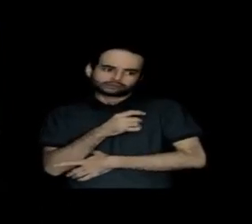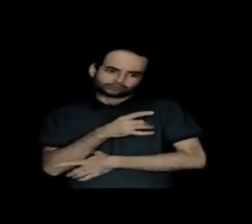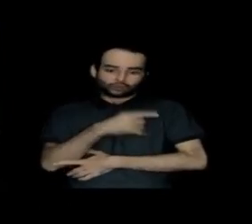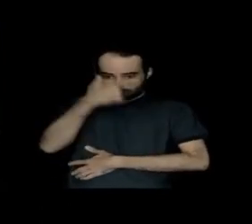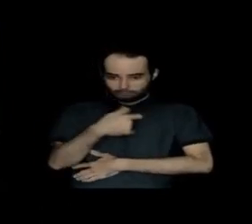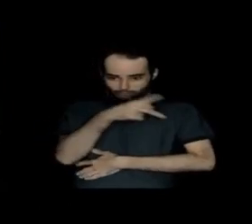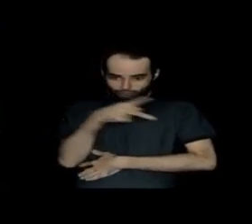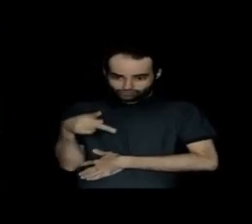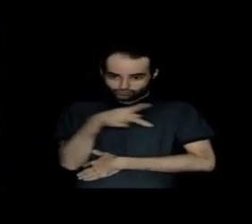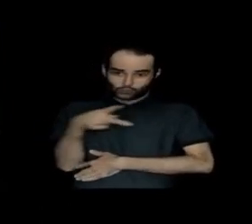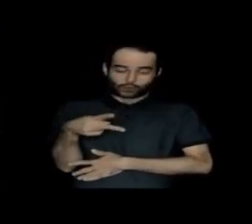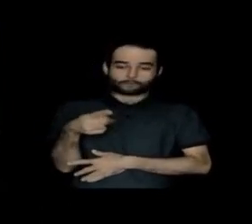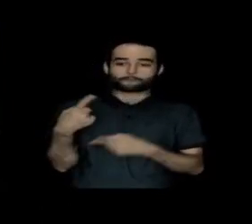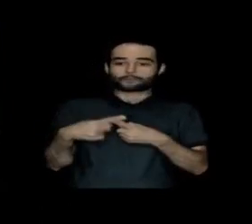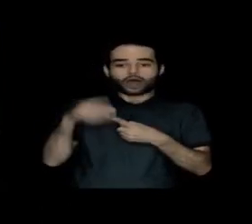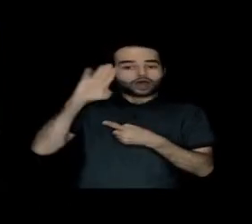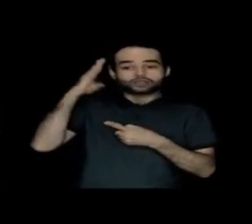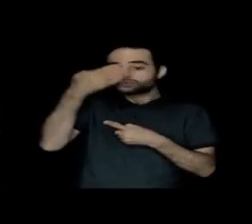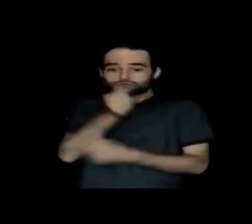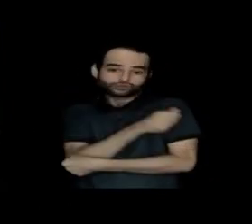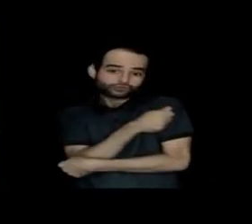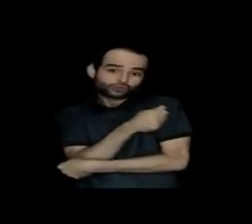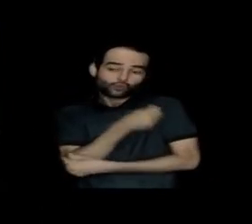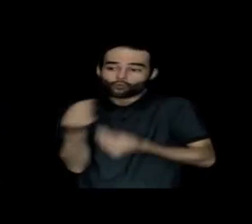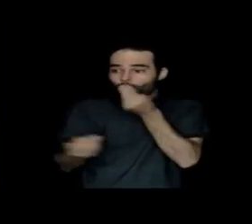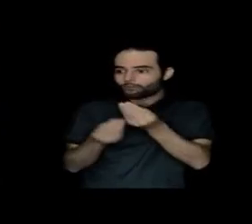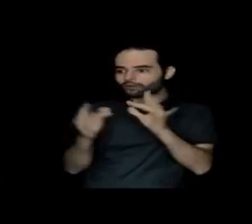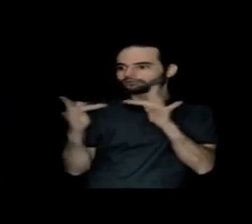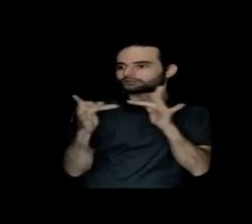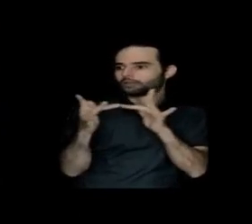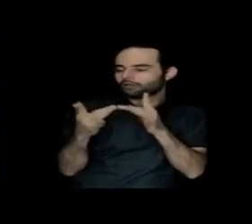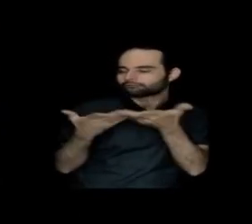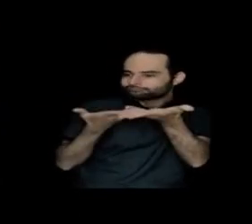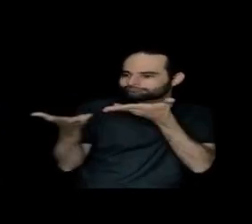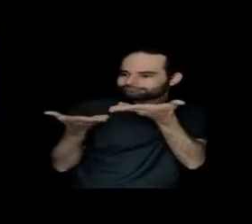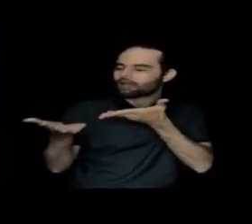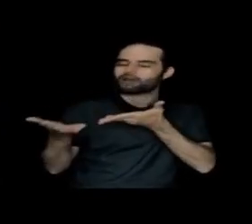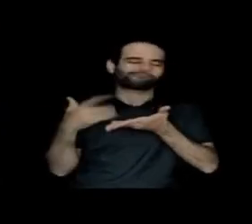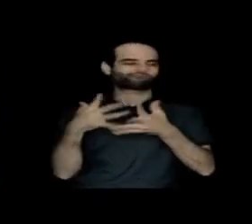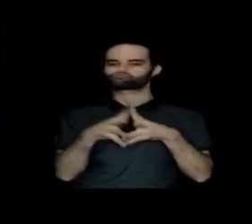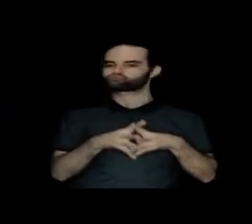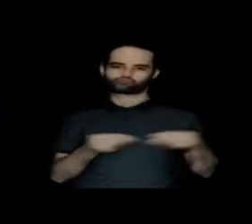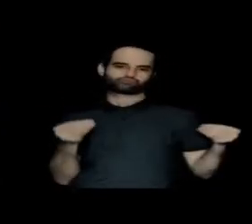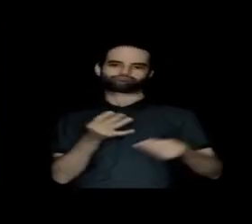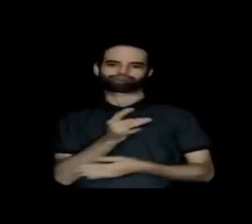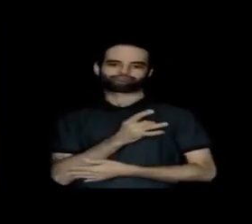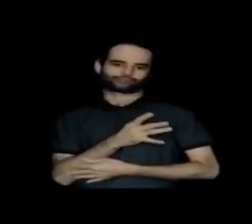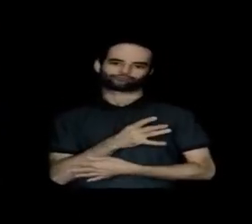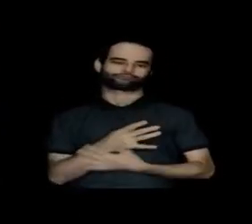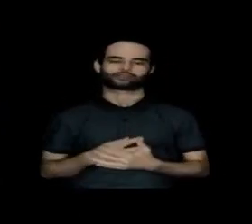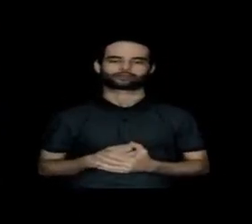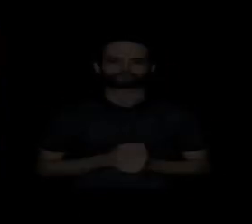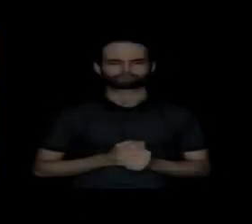professora, de lidar com uma aluna surdo-cega. Quando a gente começa a conviver com ela, isso desaparece no primeiro